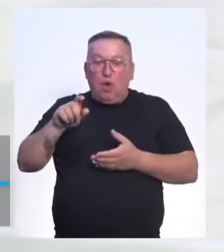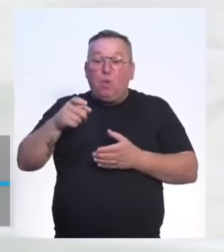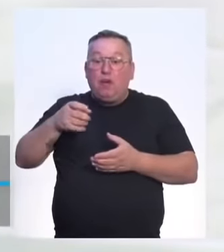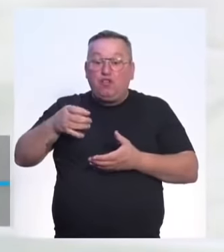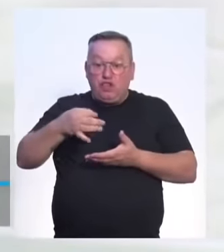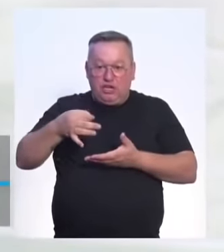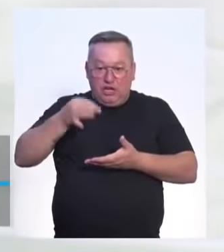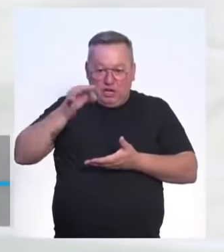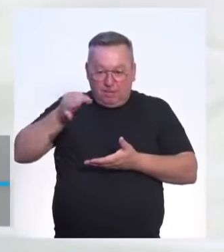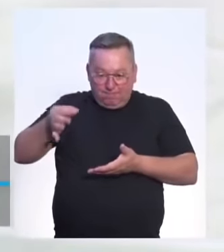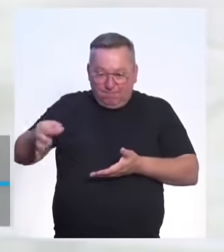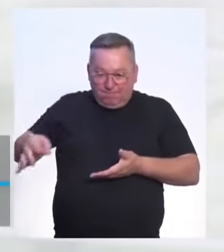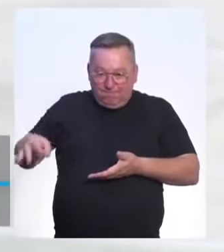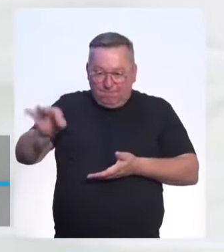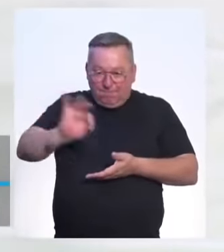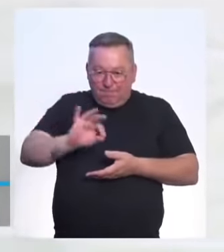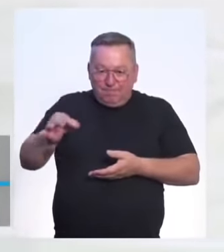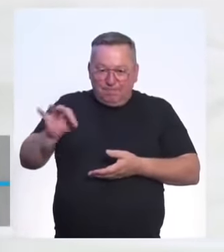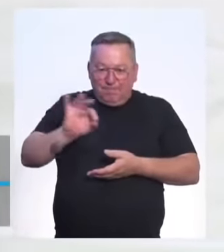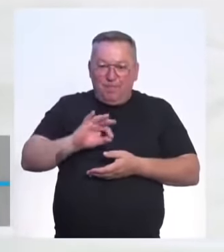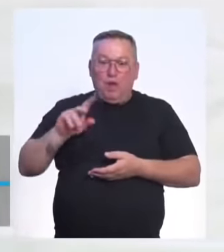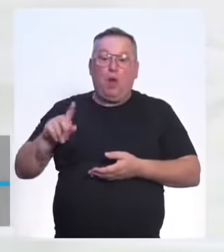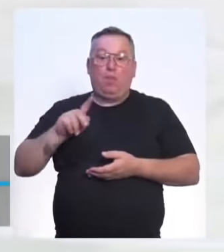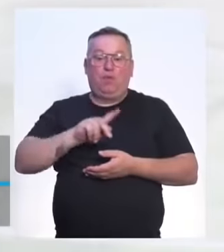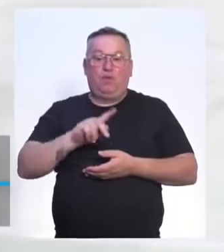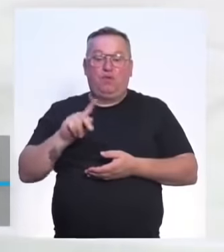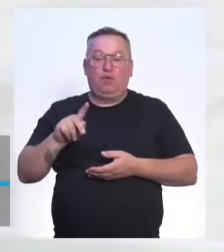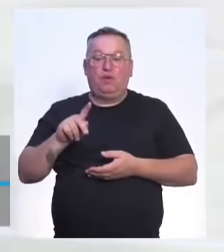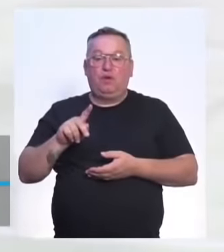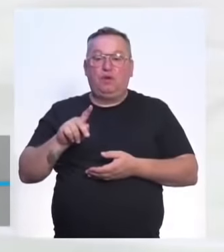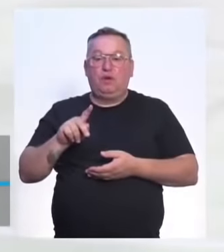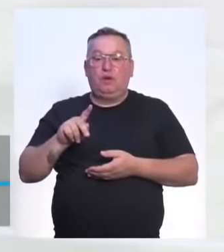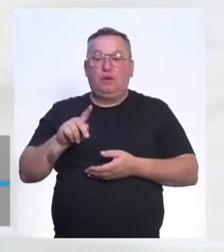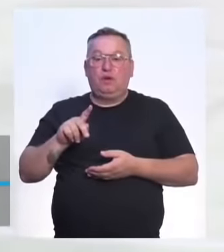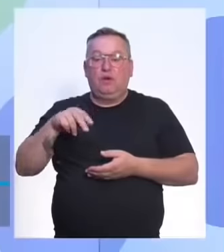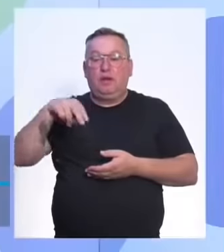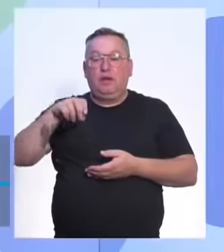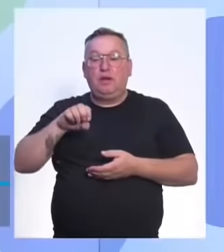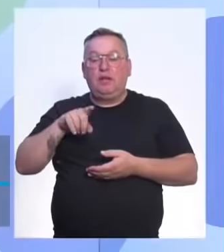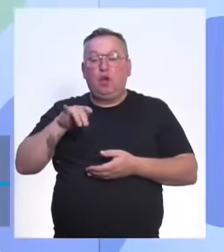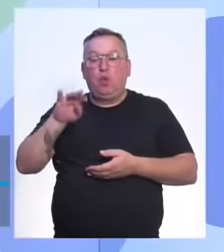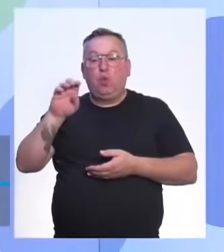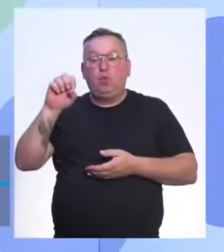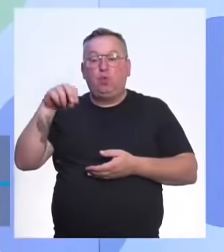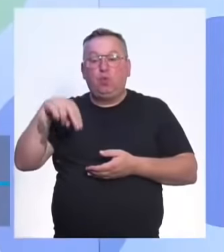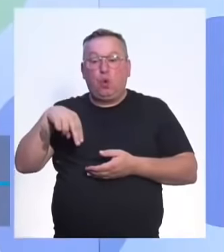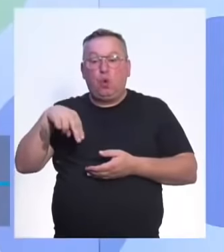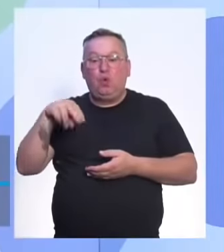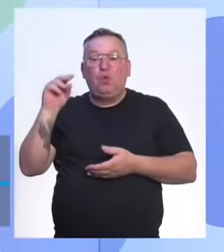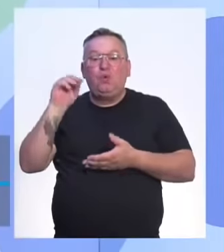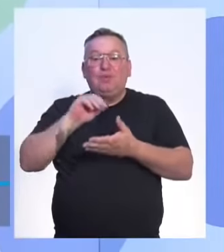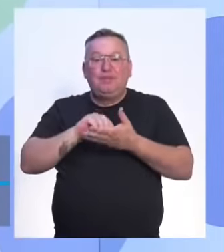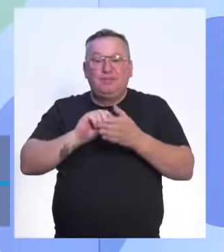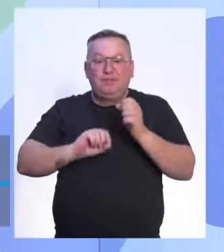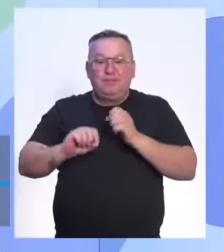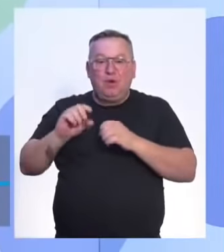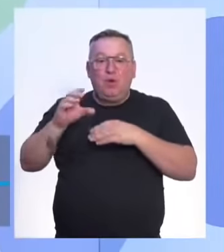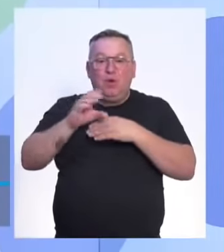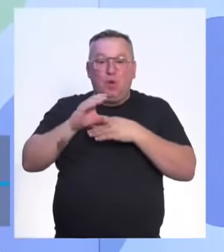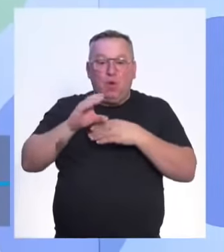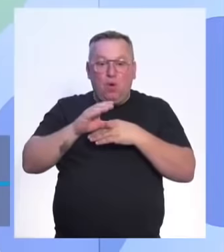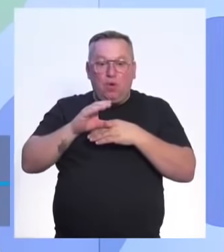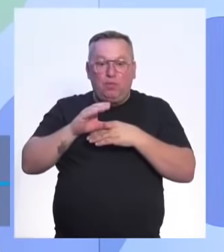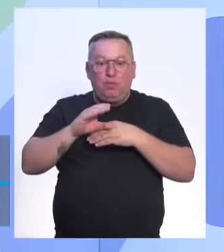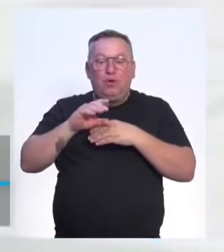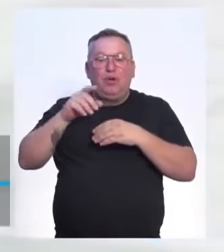né? Foi o que o professor colocou aqui, ó, professor Denilton, ele colocou aqui, ó, copo, xícara,